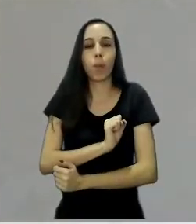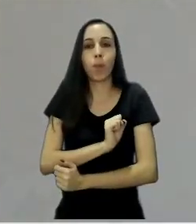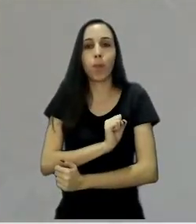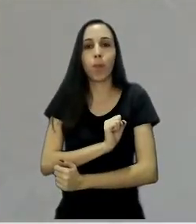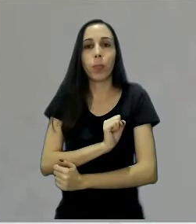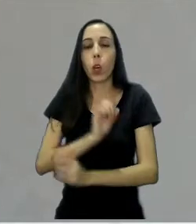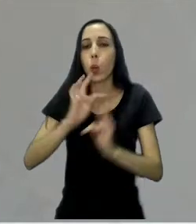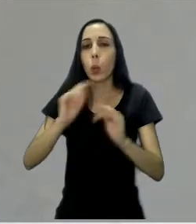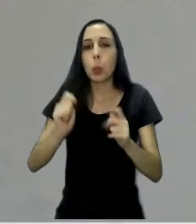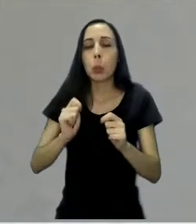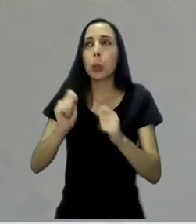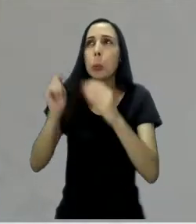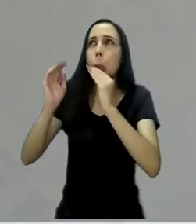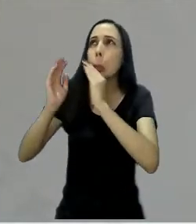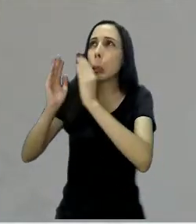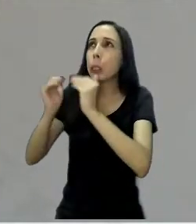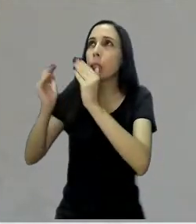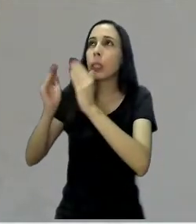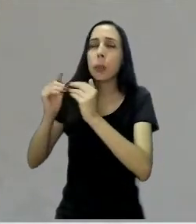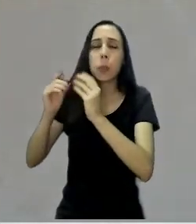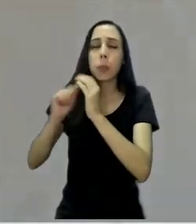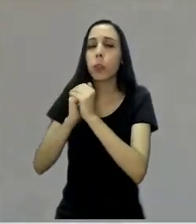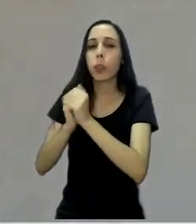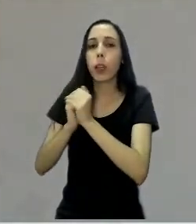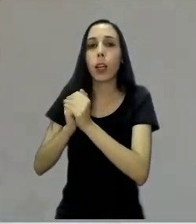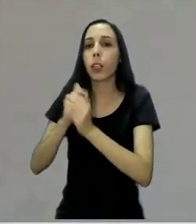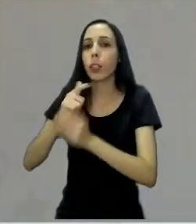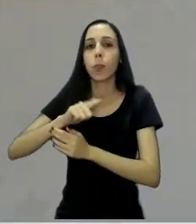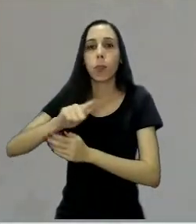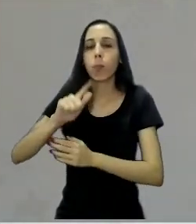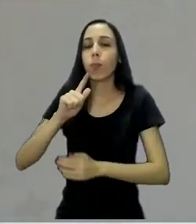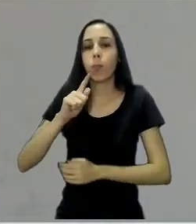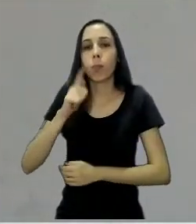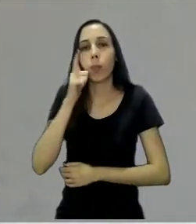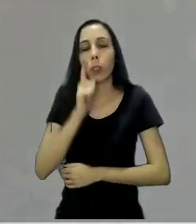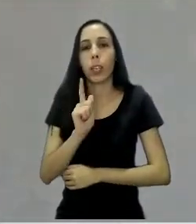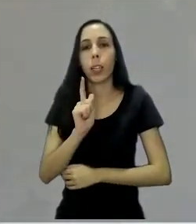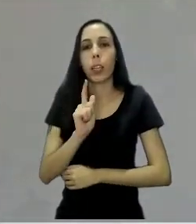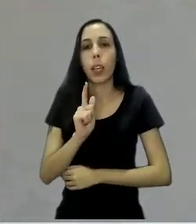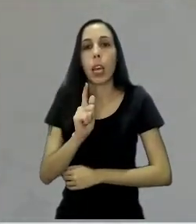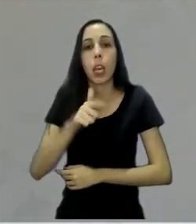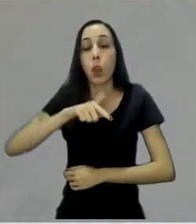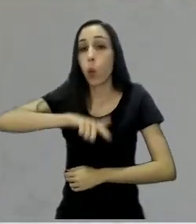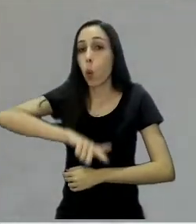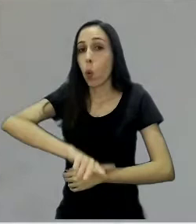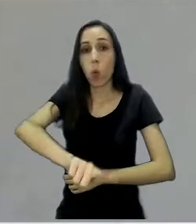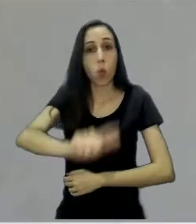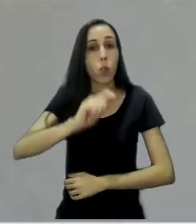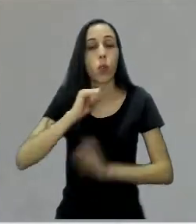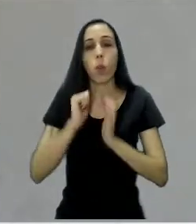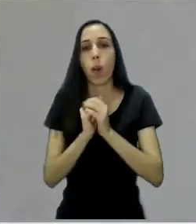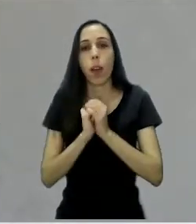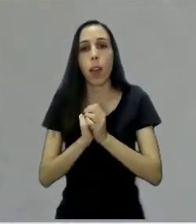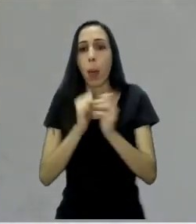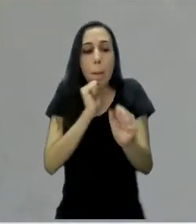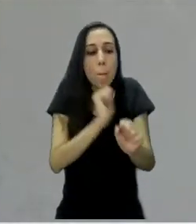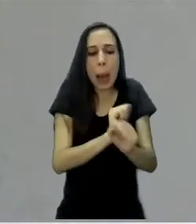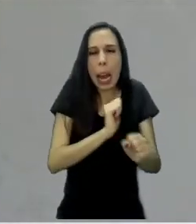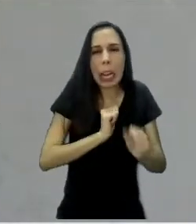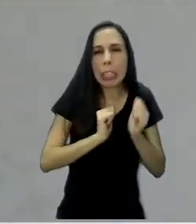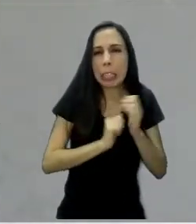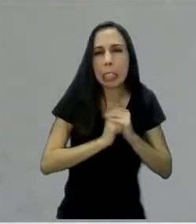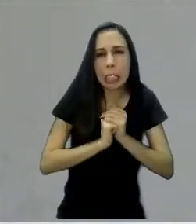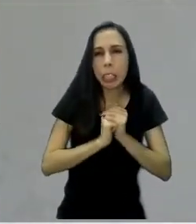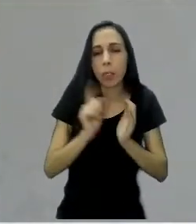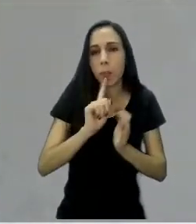situações envolvidas naquele pedido de oração. E ser perseverante na oração. Não parar de